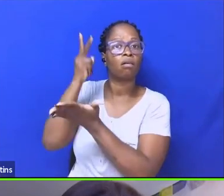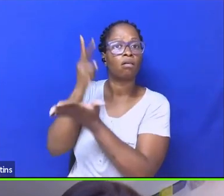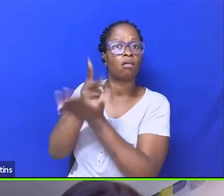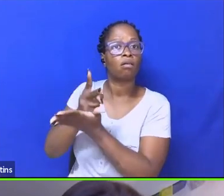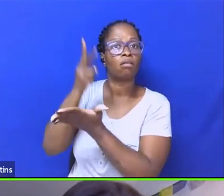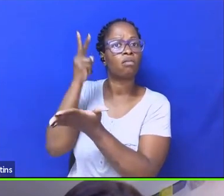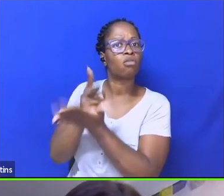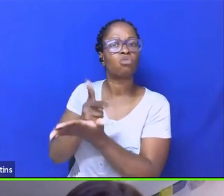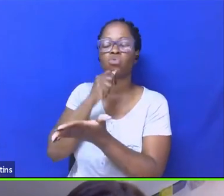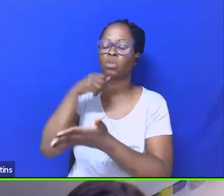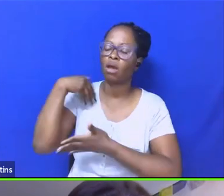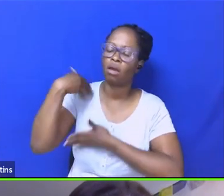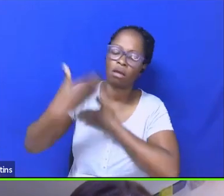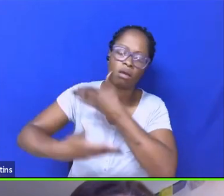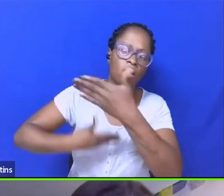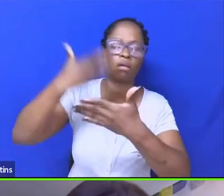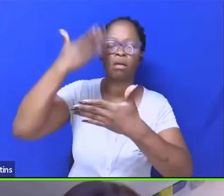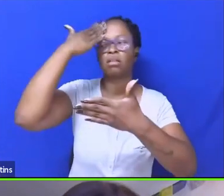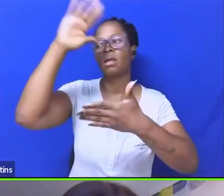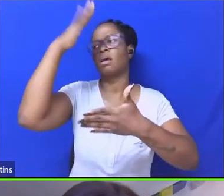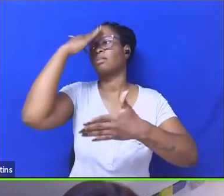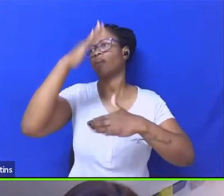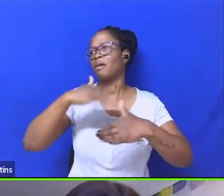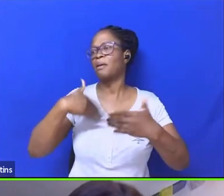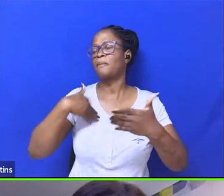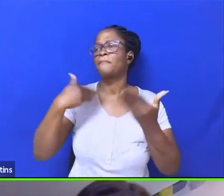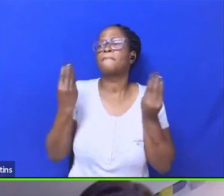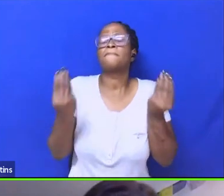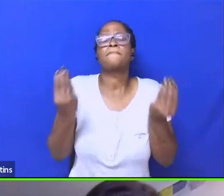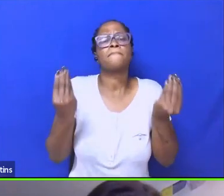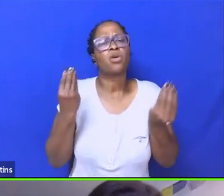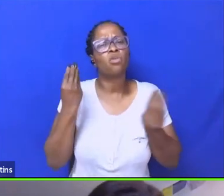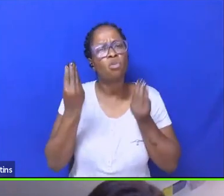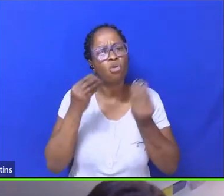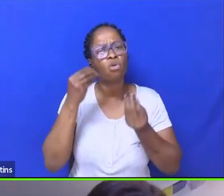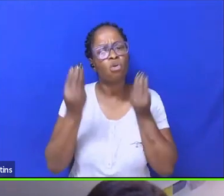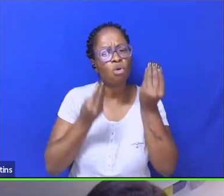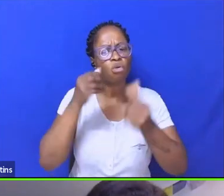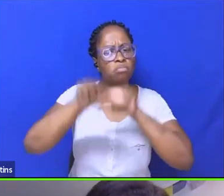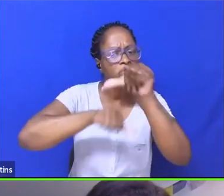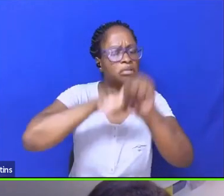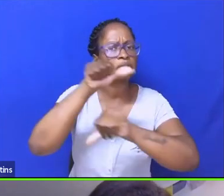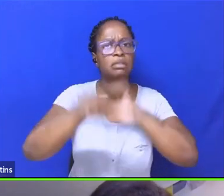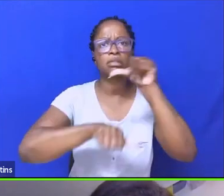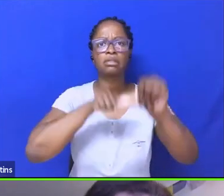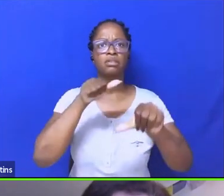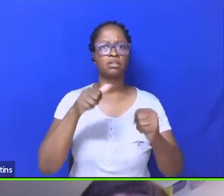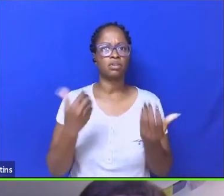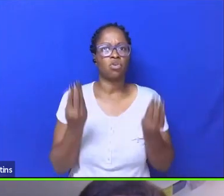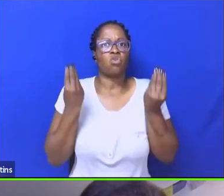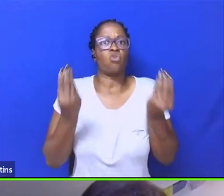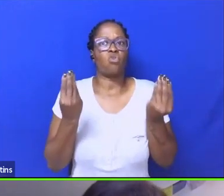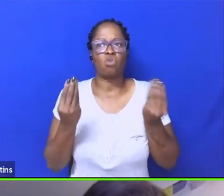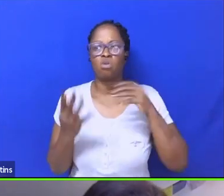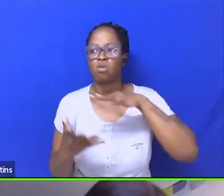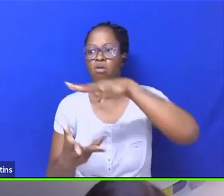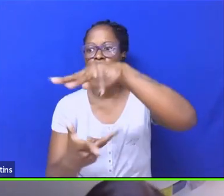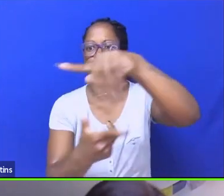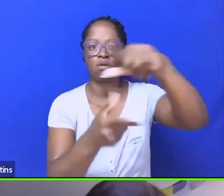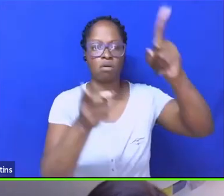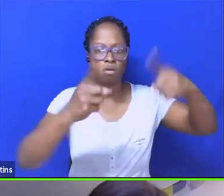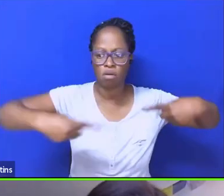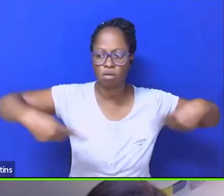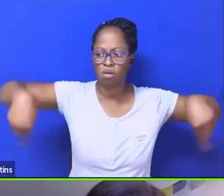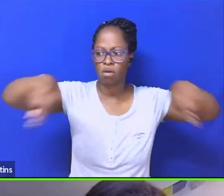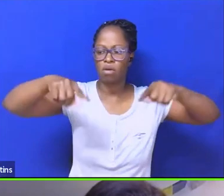interrogar sobre o mundo que construiu essa norma e então eu estudiei na universidade em